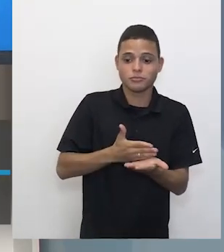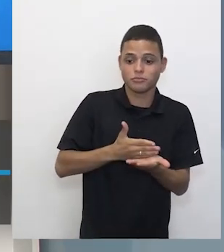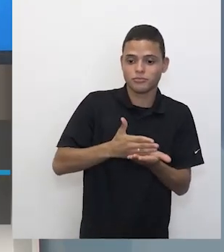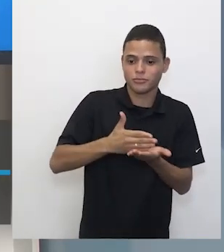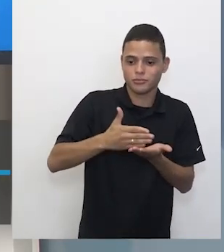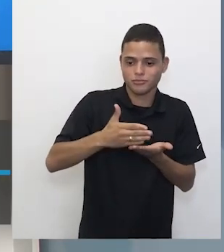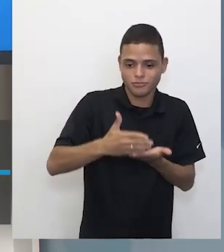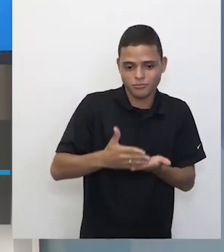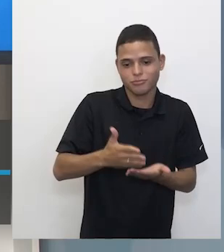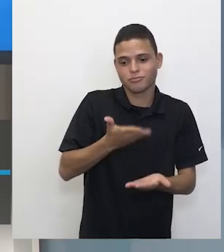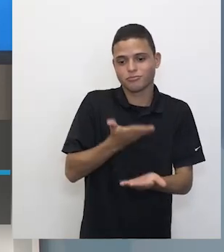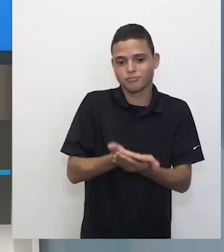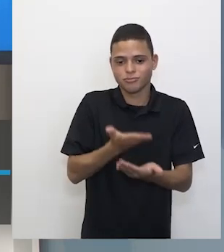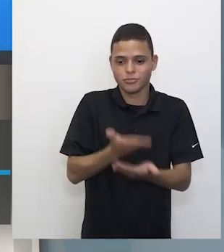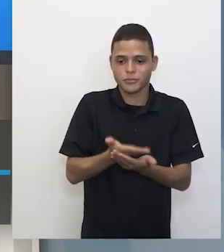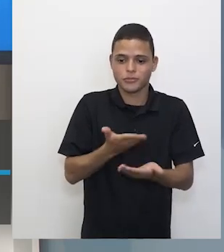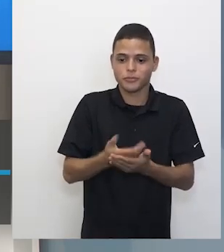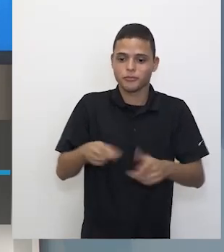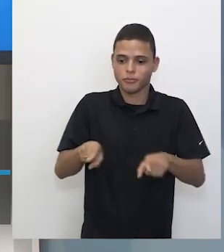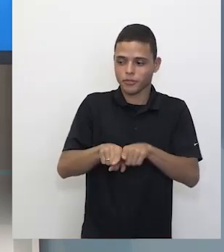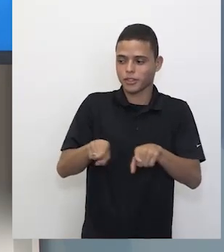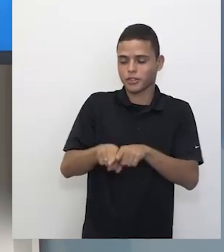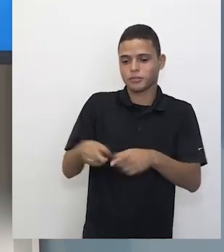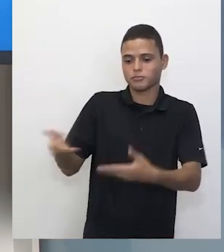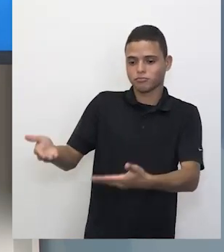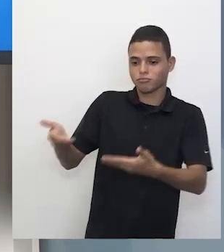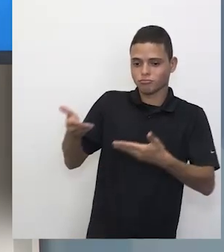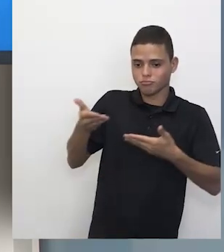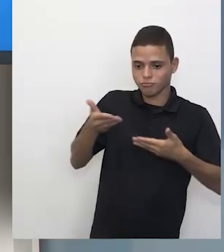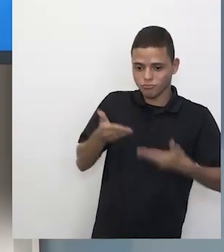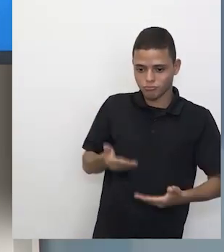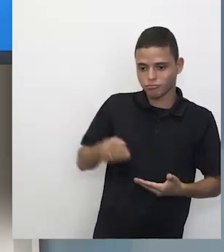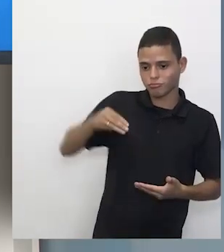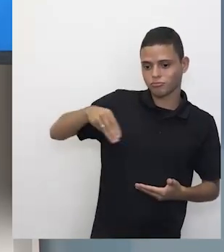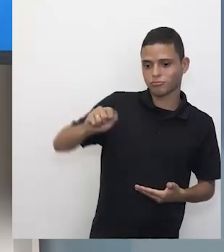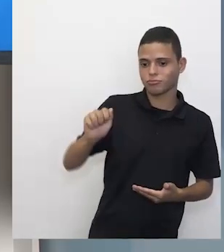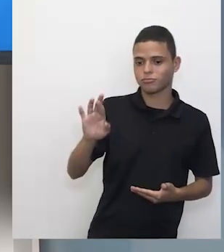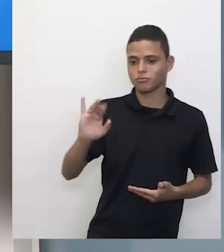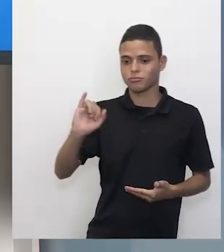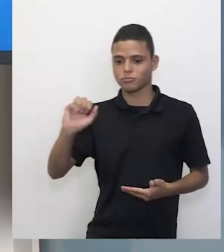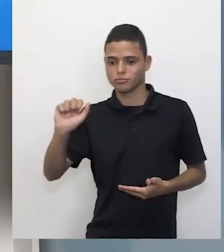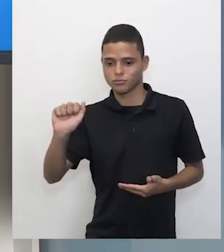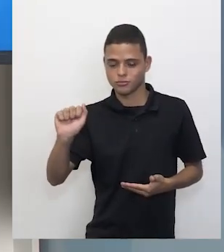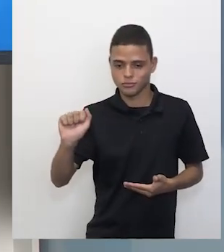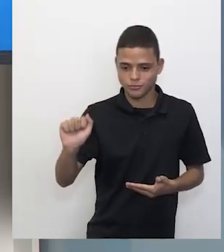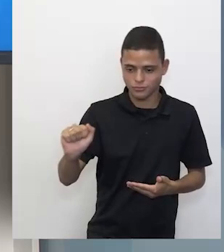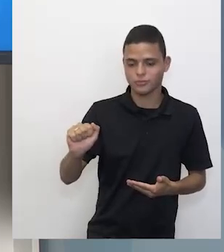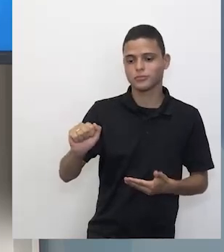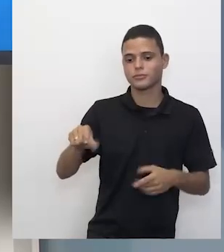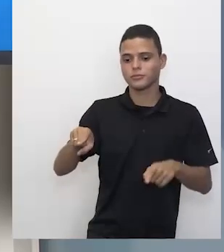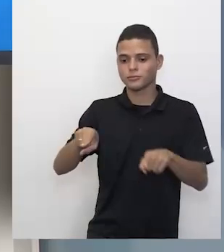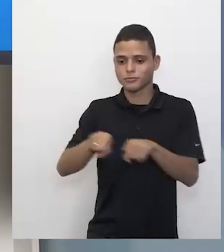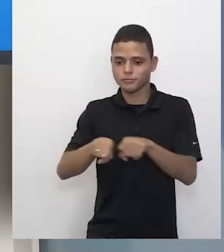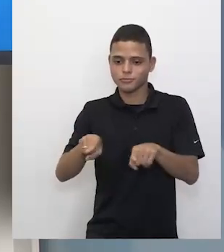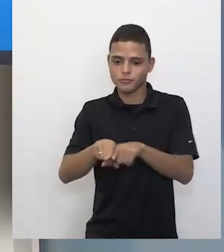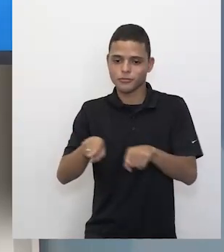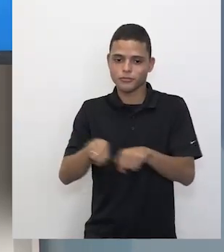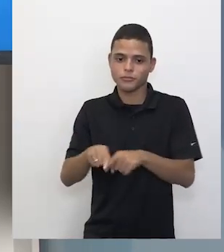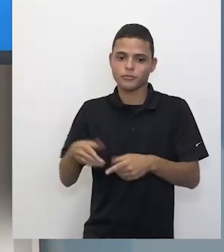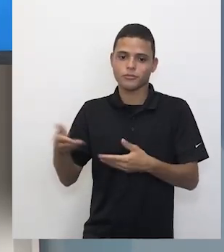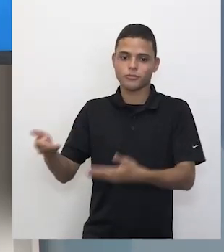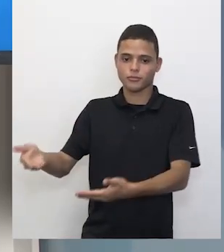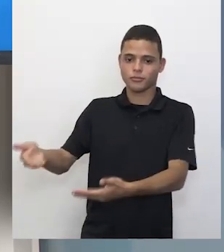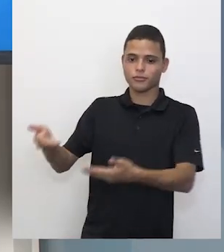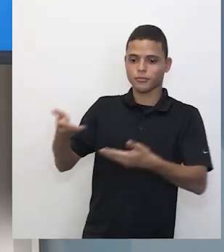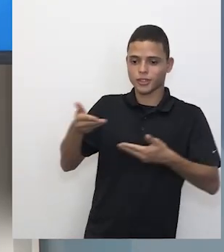Fernanda, que vocês já conhecem, mas que sempre é muito bem recebida aqui na nossa aula, como também do